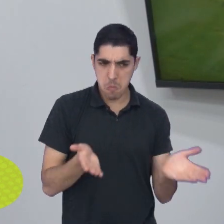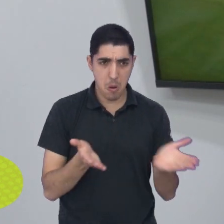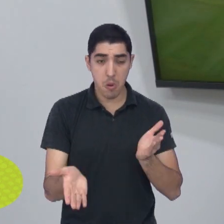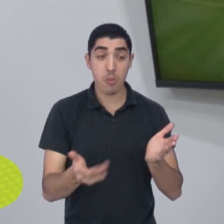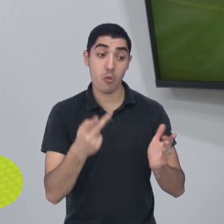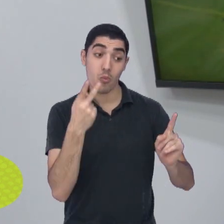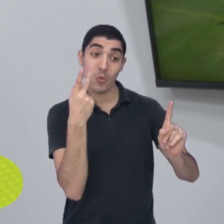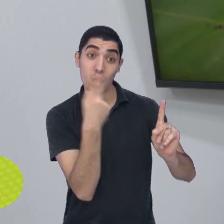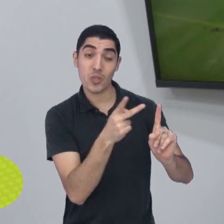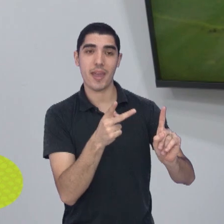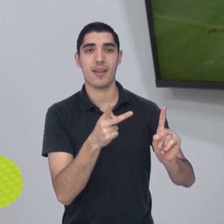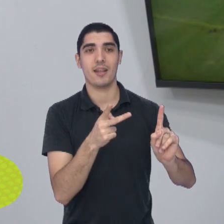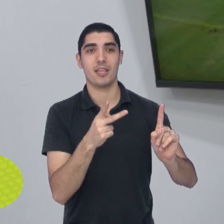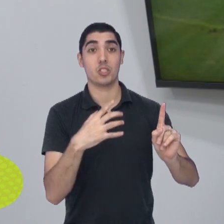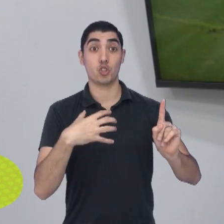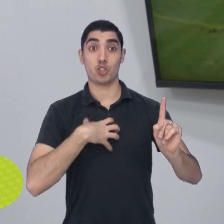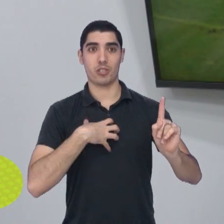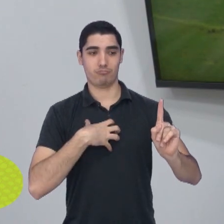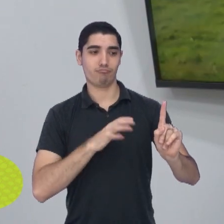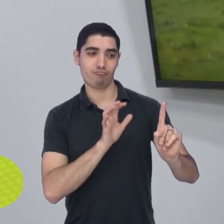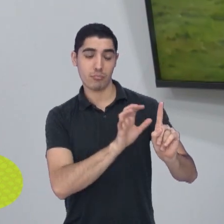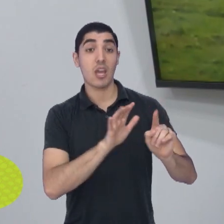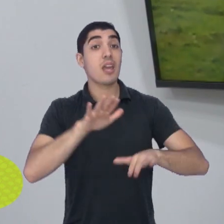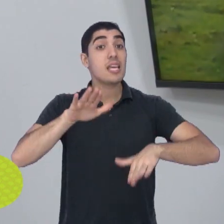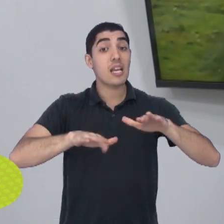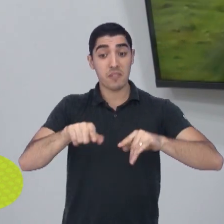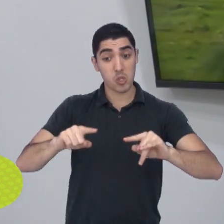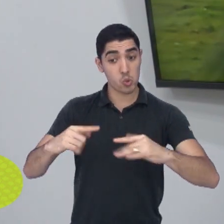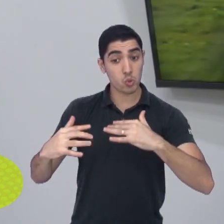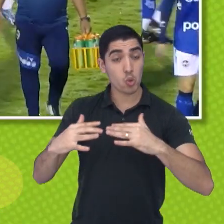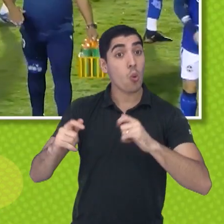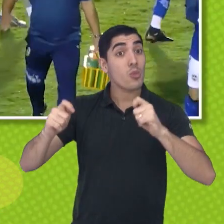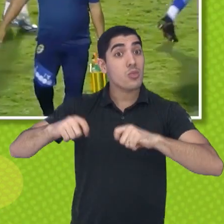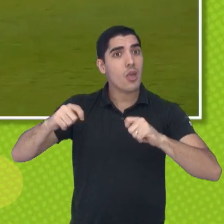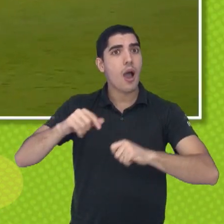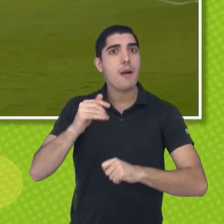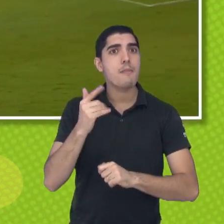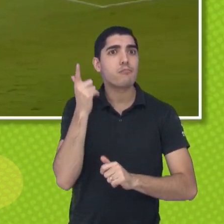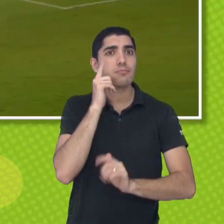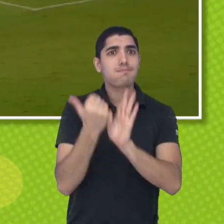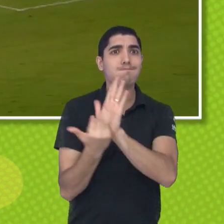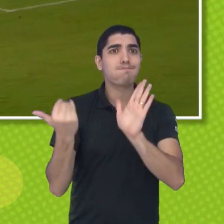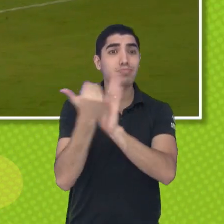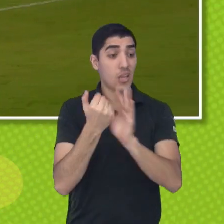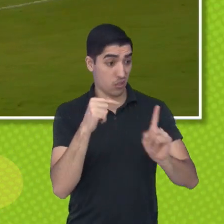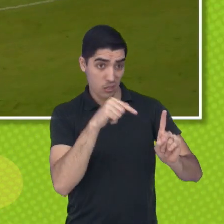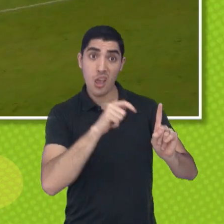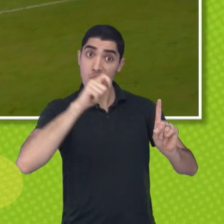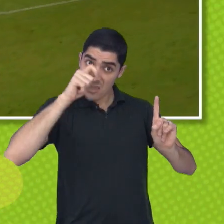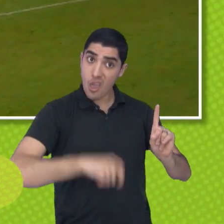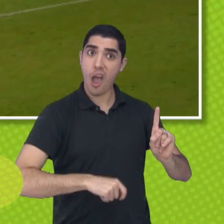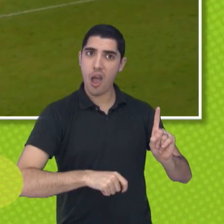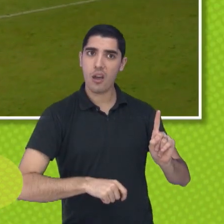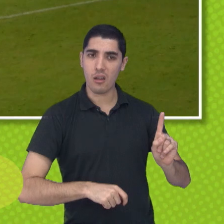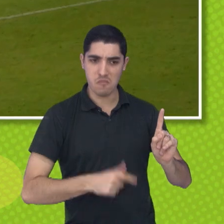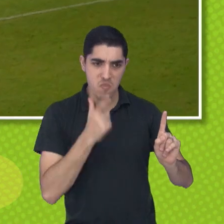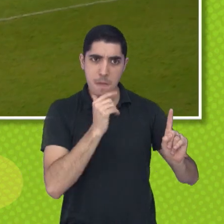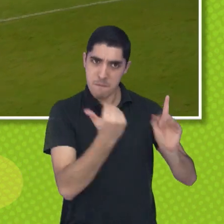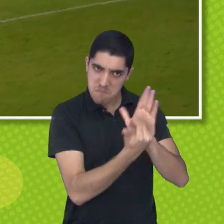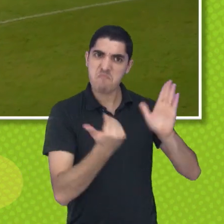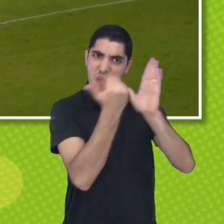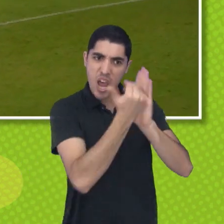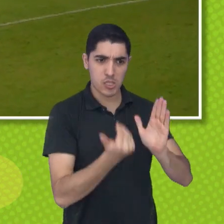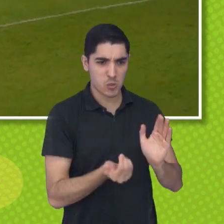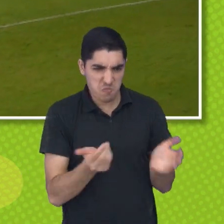limite dele é possível. E às vezes o jogo permite mais. E aí ele tem atitude para mais. Então talvez seja